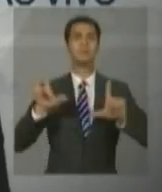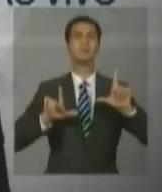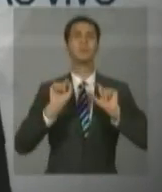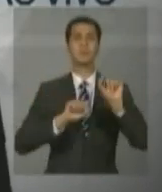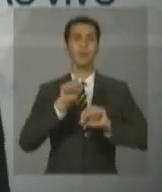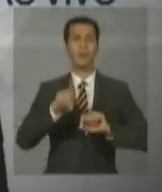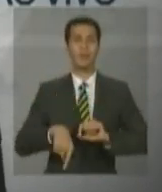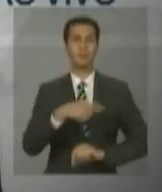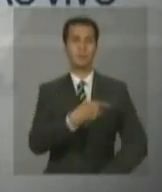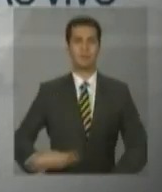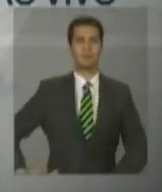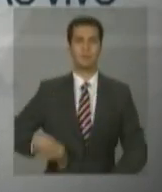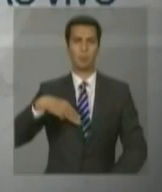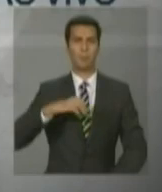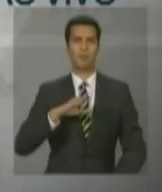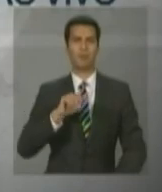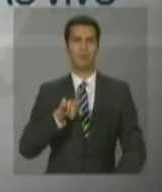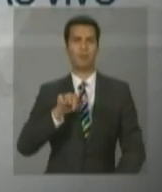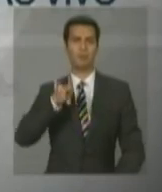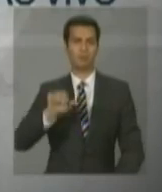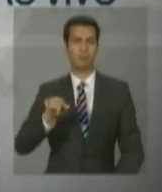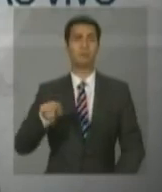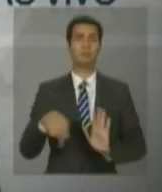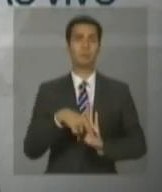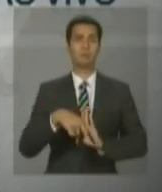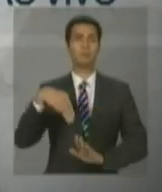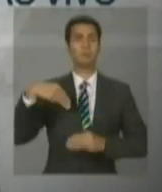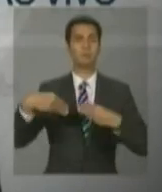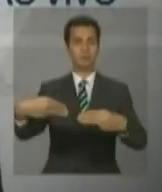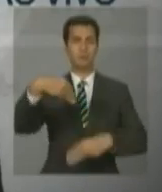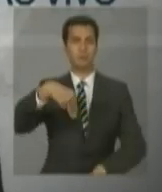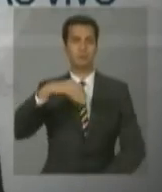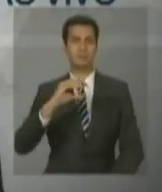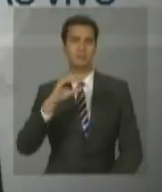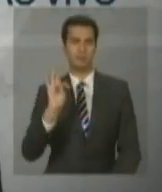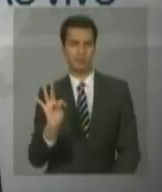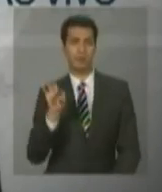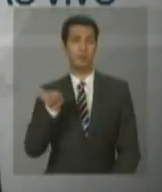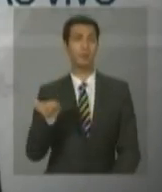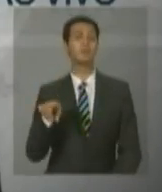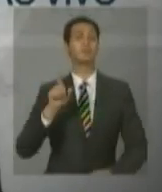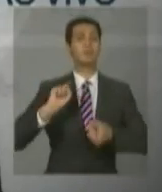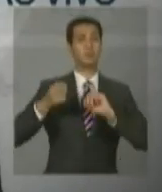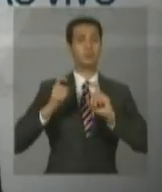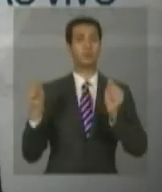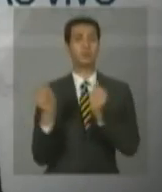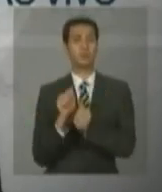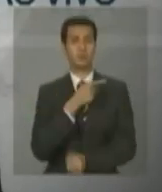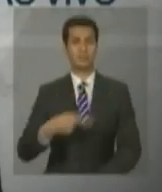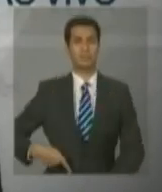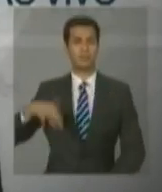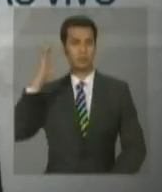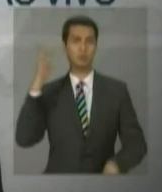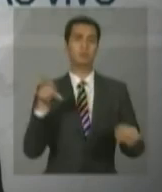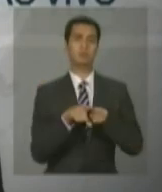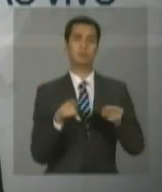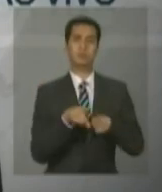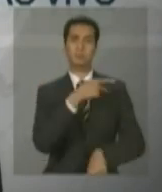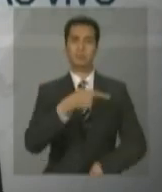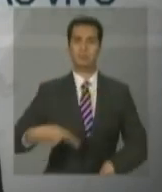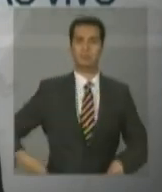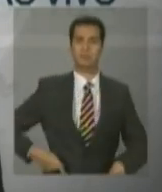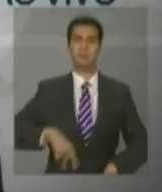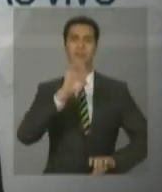e Tecnologia, Aloysio Mercadante, logo após participar de uma reunião entre a presidenta Dilma Rousseff e o presidente mundial